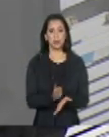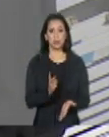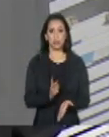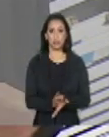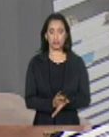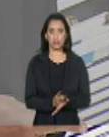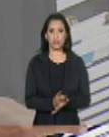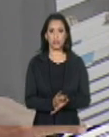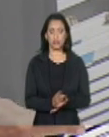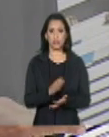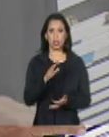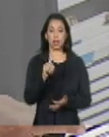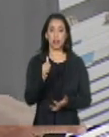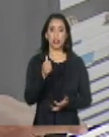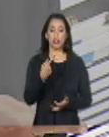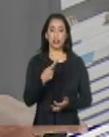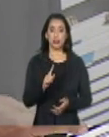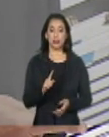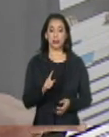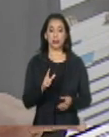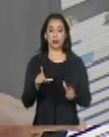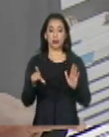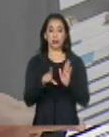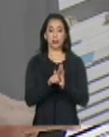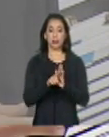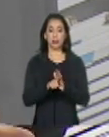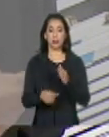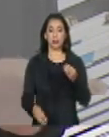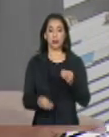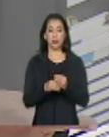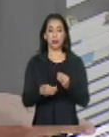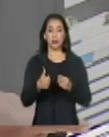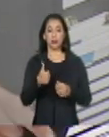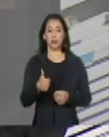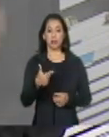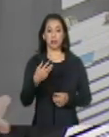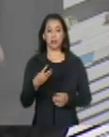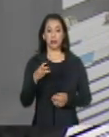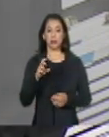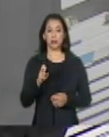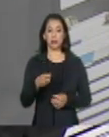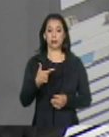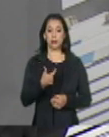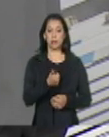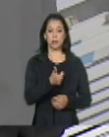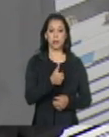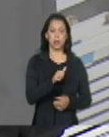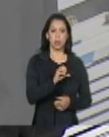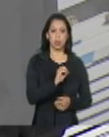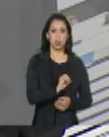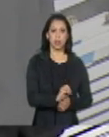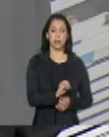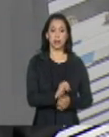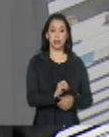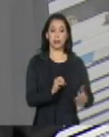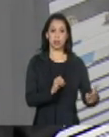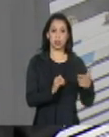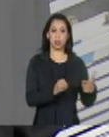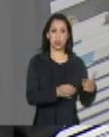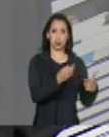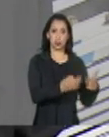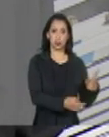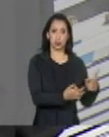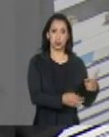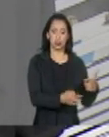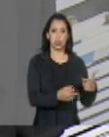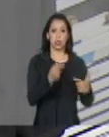em andamento, mas a Lei Complementar 135/2010 exige o pronunciamento em segunda instância,